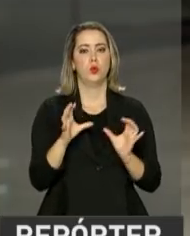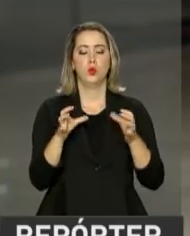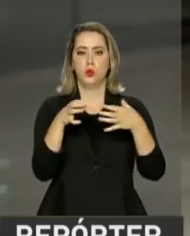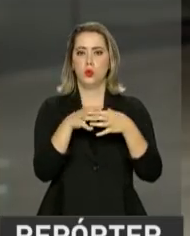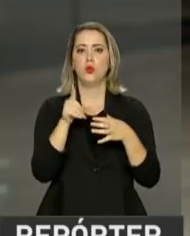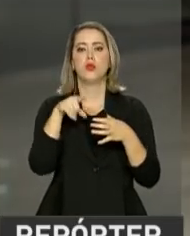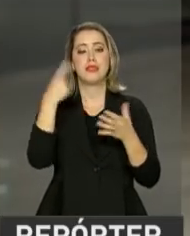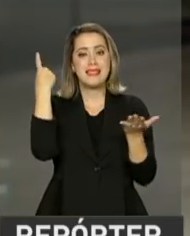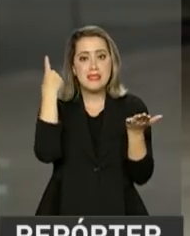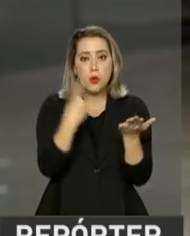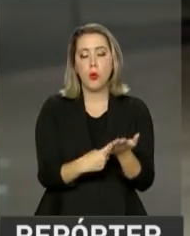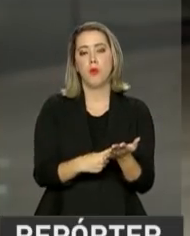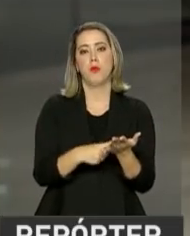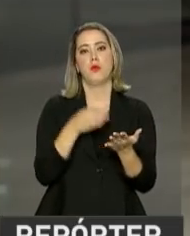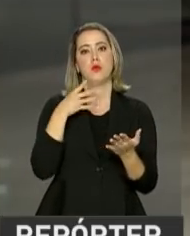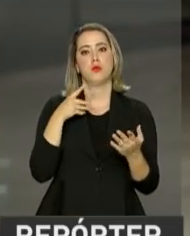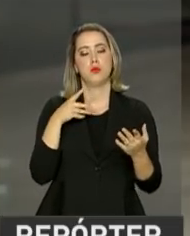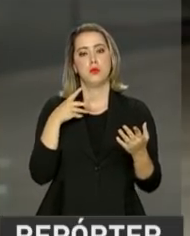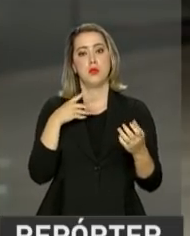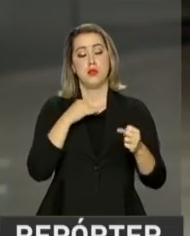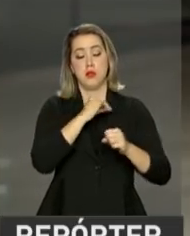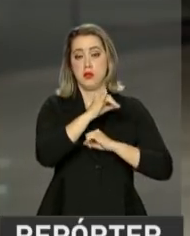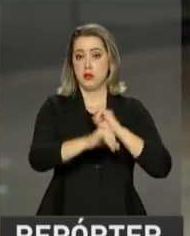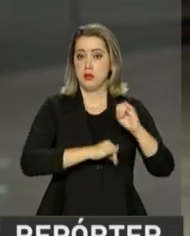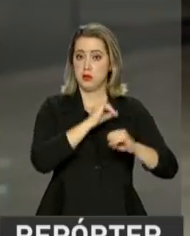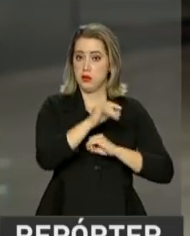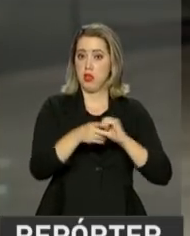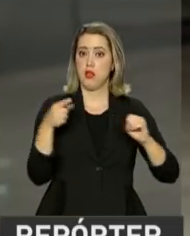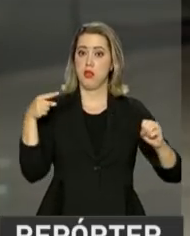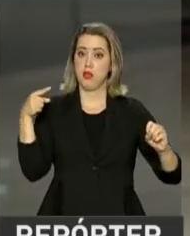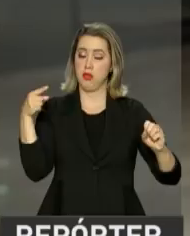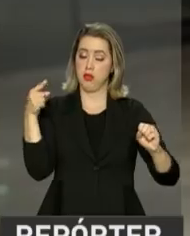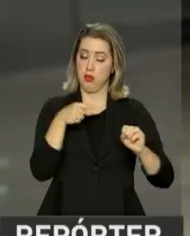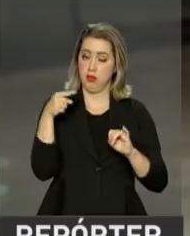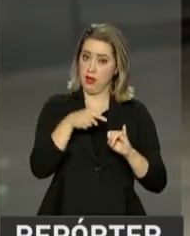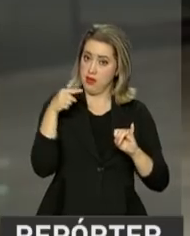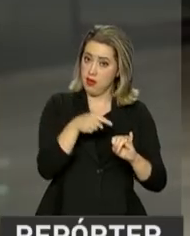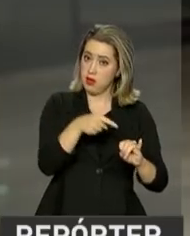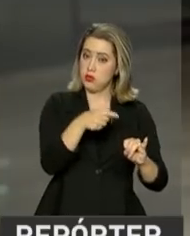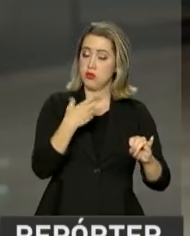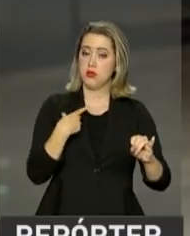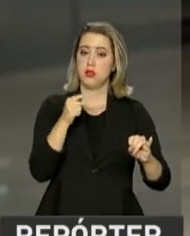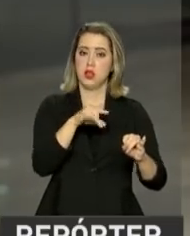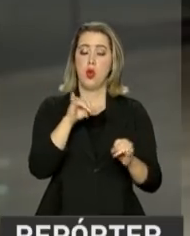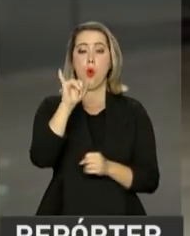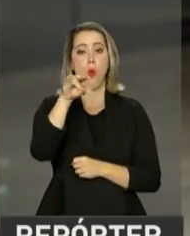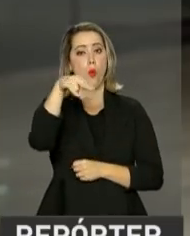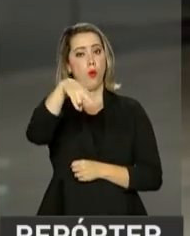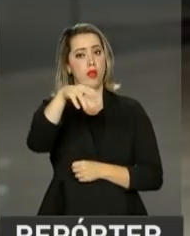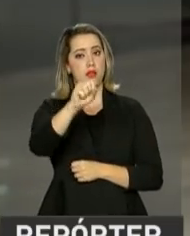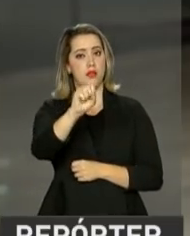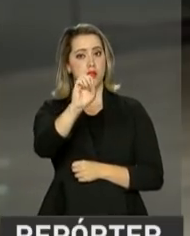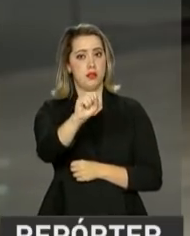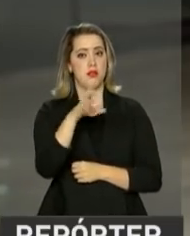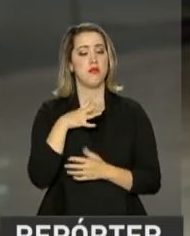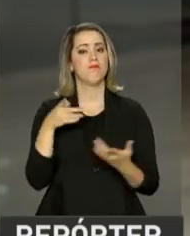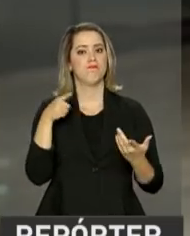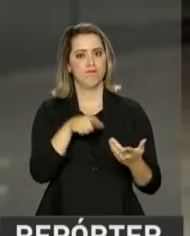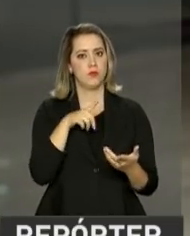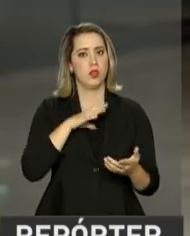foi comprovado ataques pontuais foi o INSS, que recebeu ataques em seu